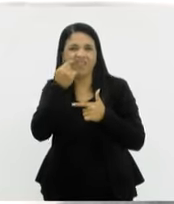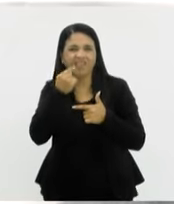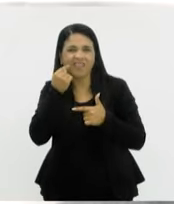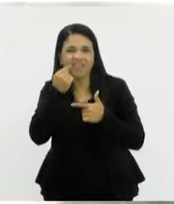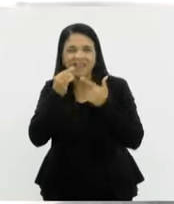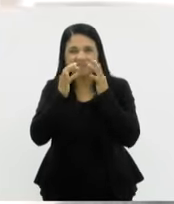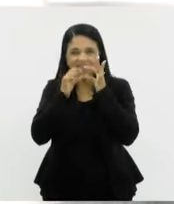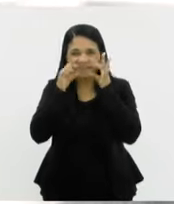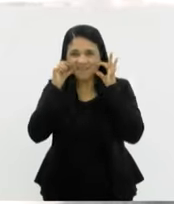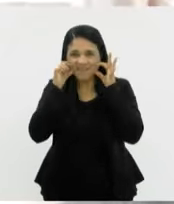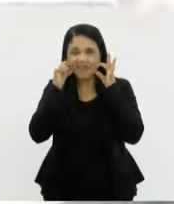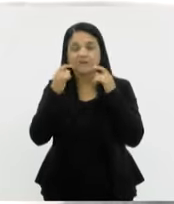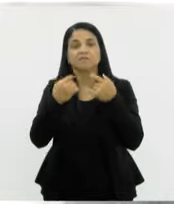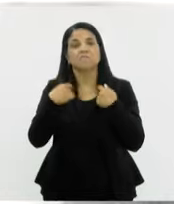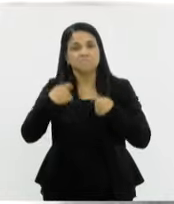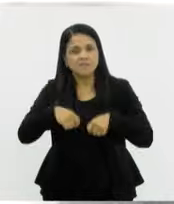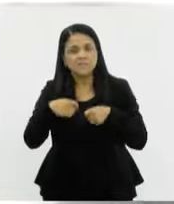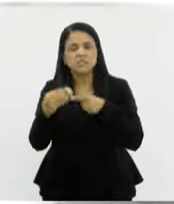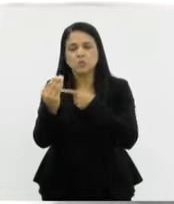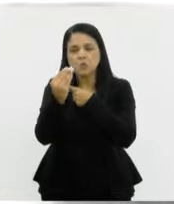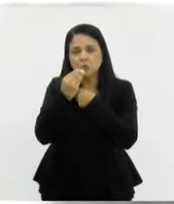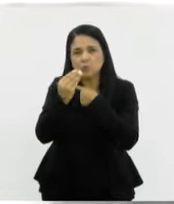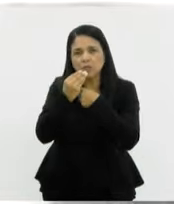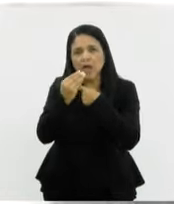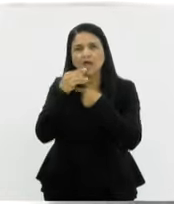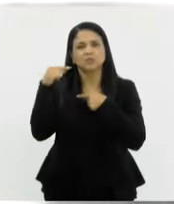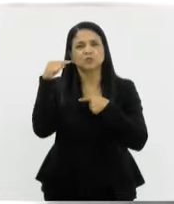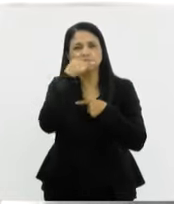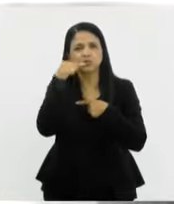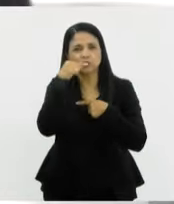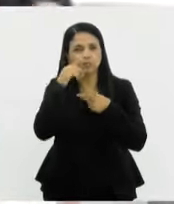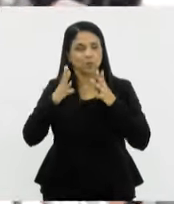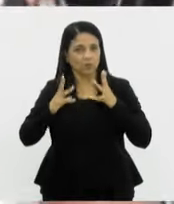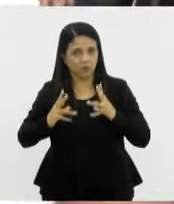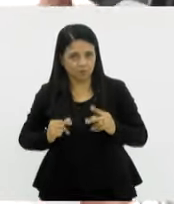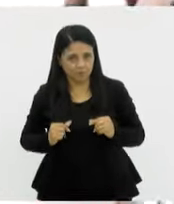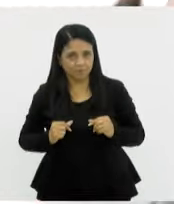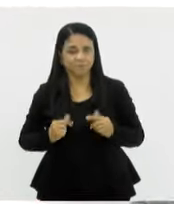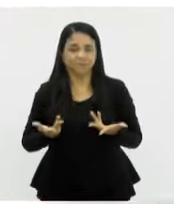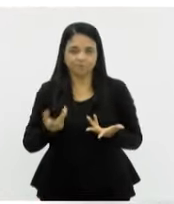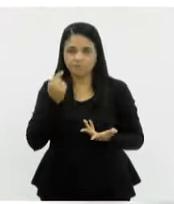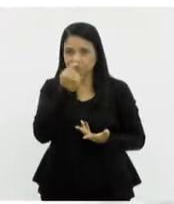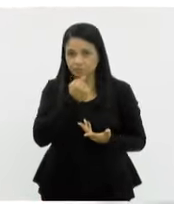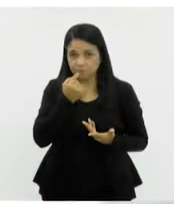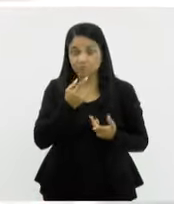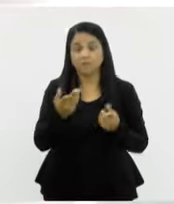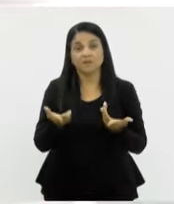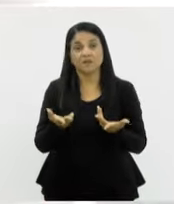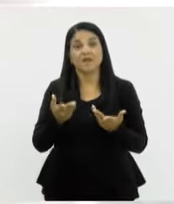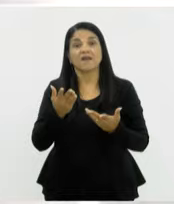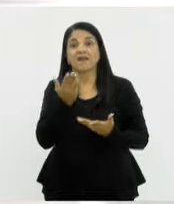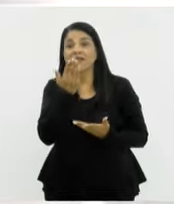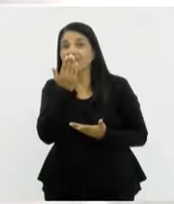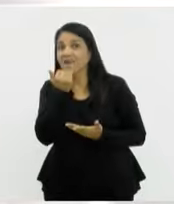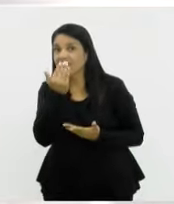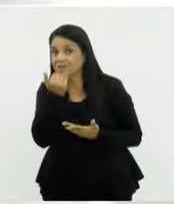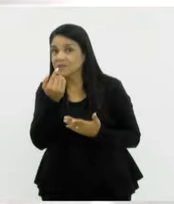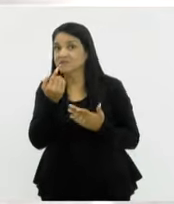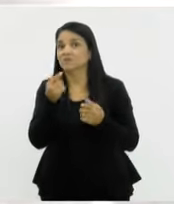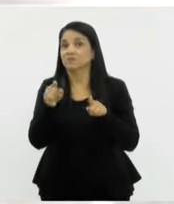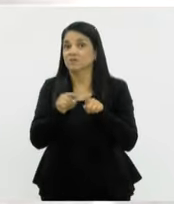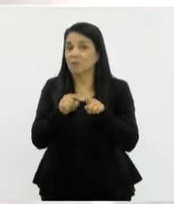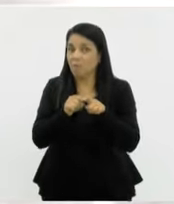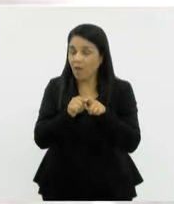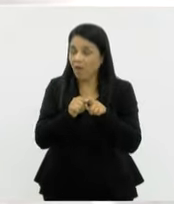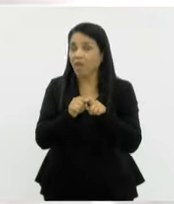gente precisa realmente ter bastante cuidado com a nossa higiene oral. Você falou também sobre a alimentação, ela é uma aliada também à saúde